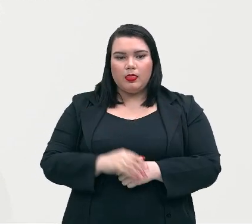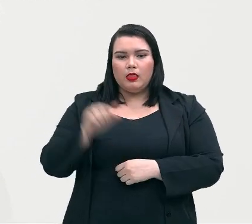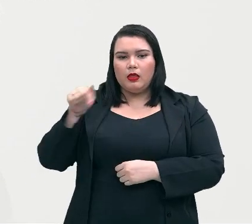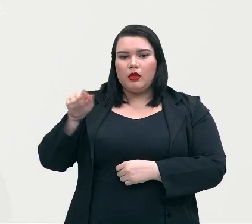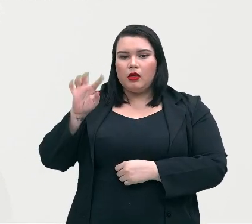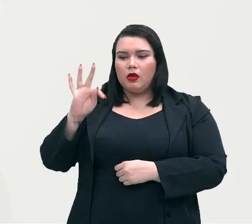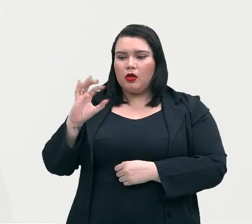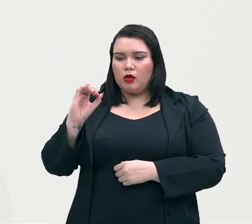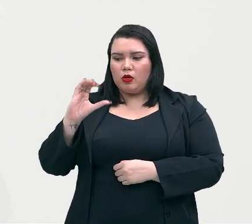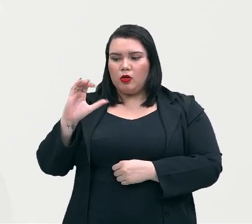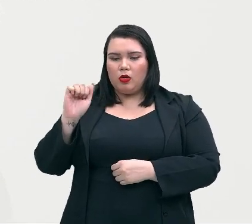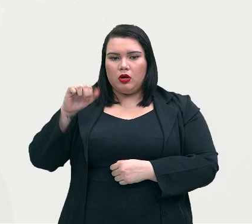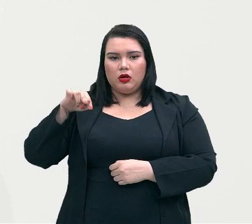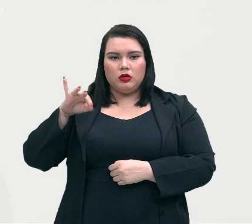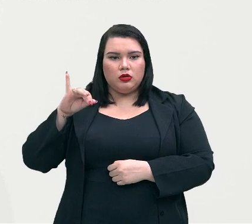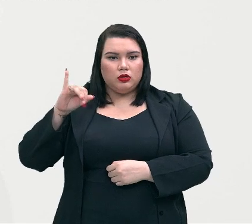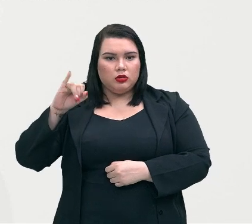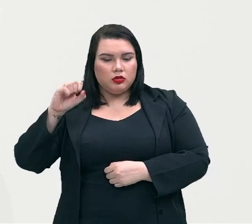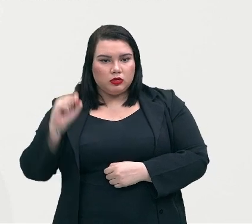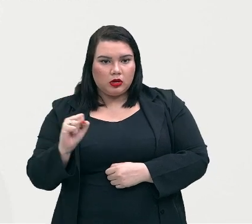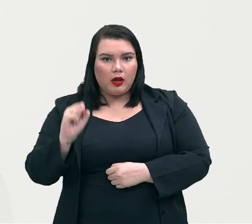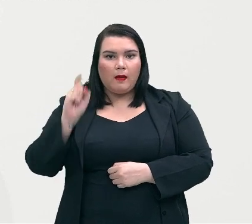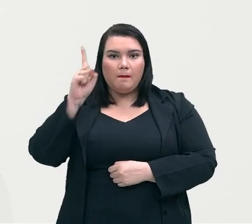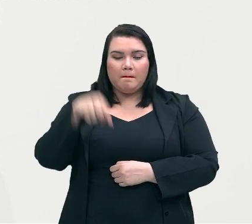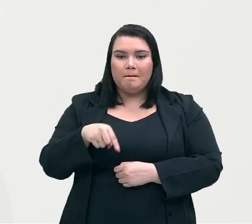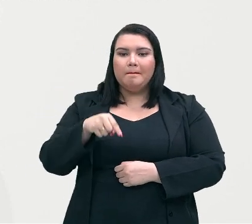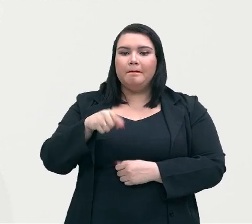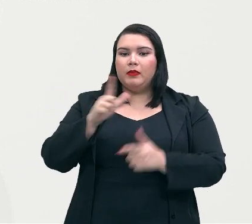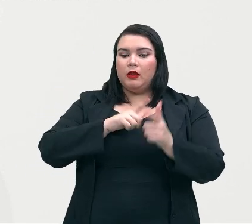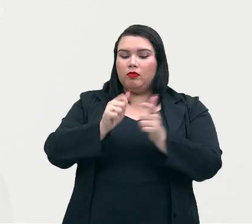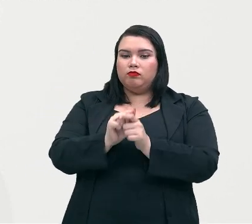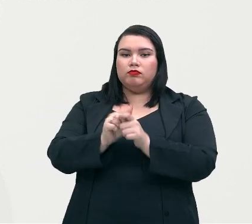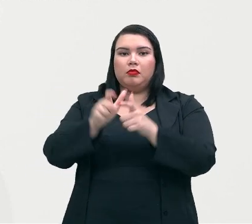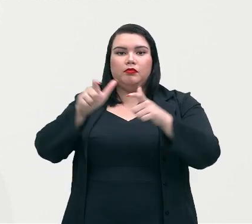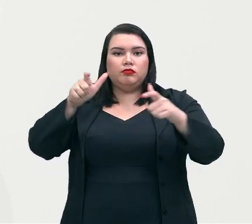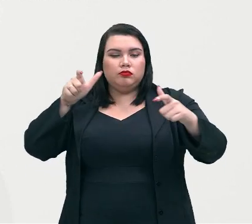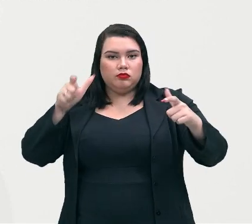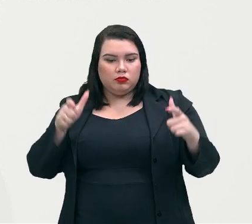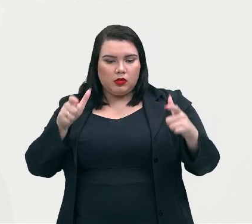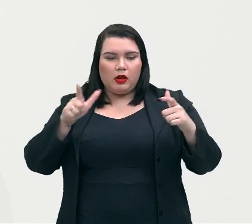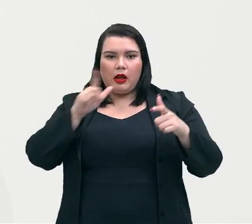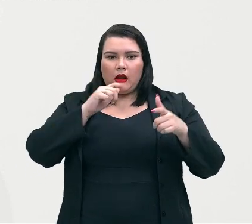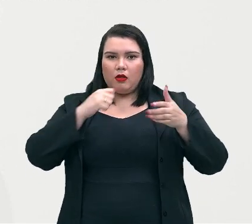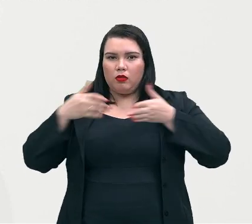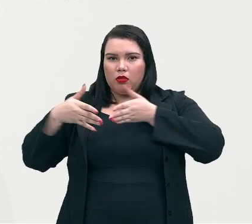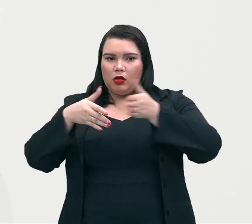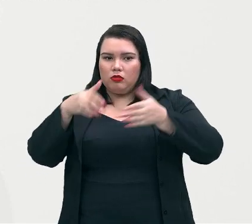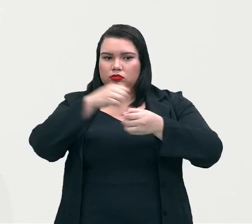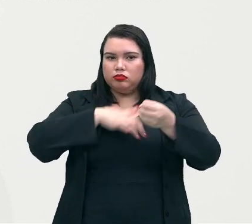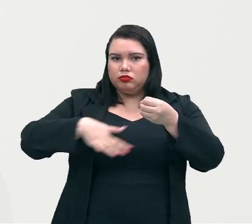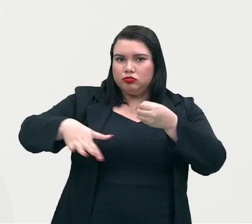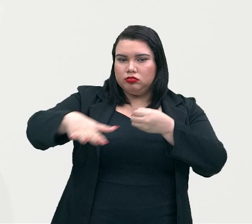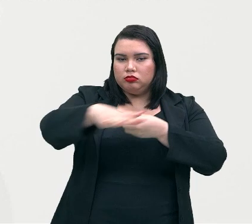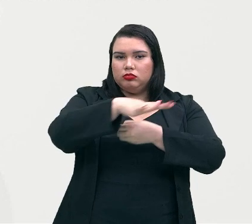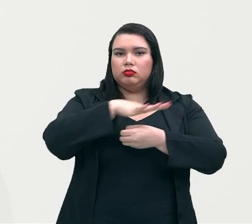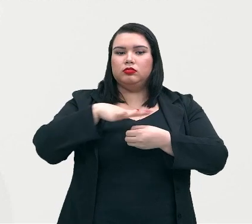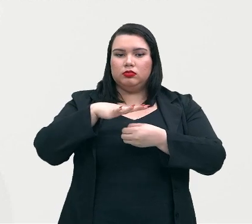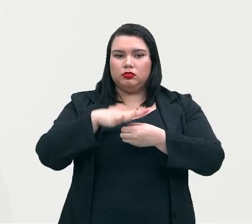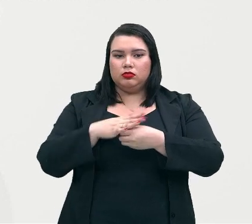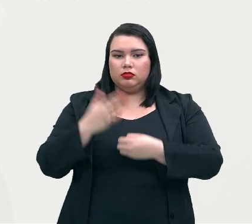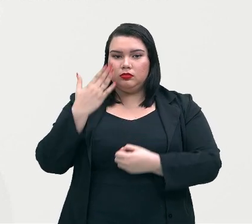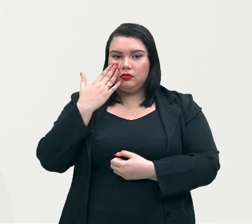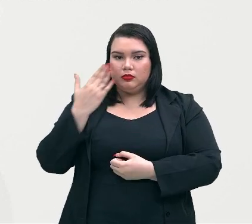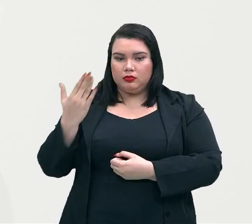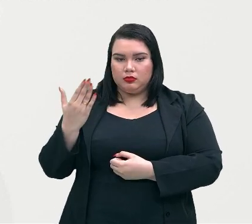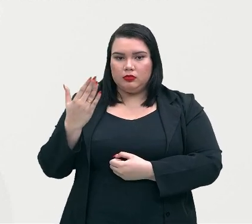Rio Tocantins-Araguaia, gente, vai ser a maior bacia hidrográfica. Olha só, olha que essa